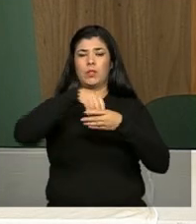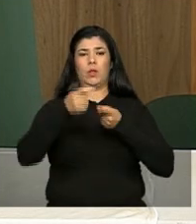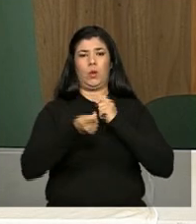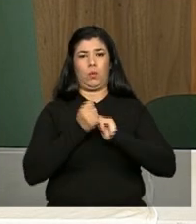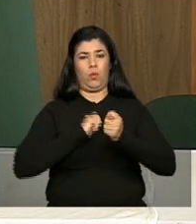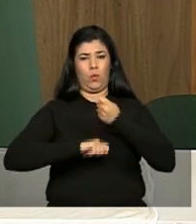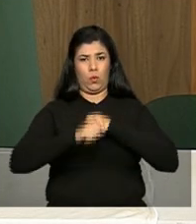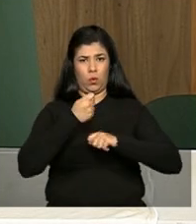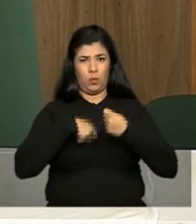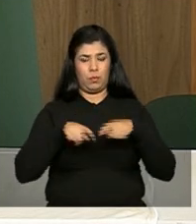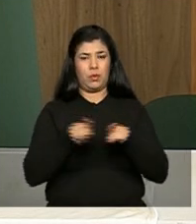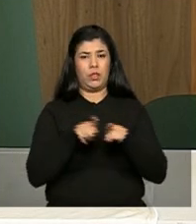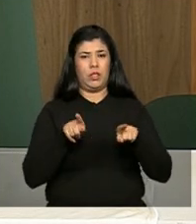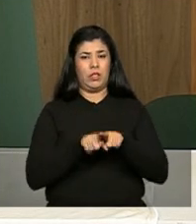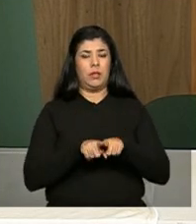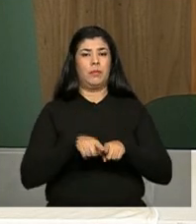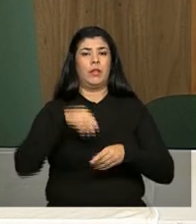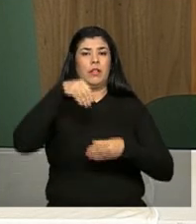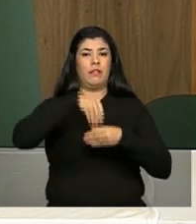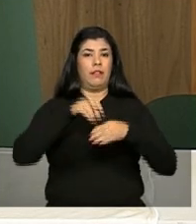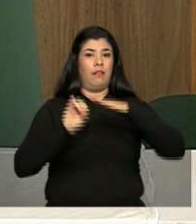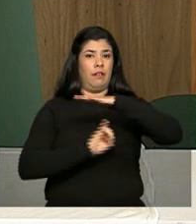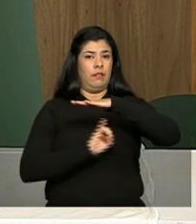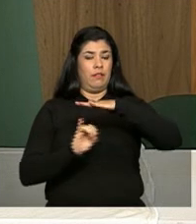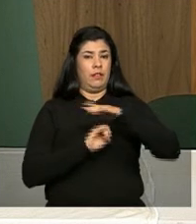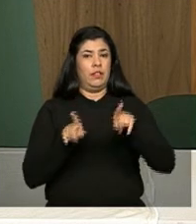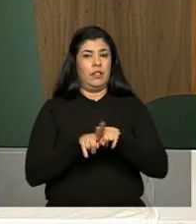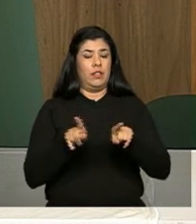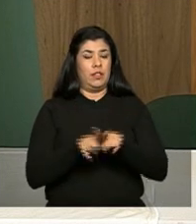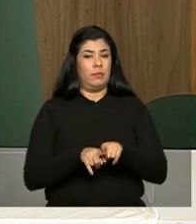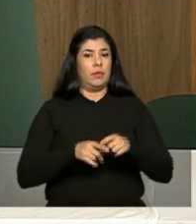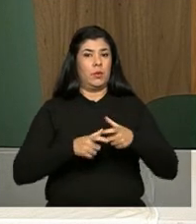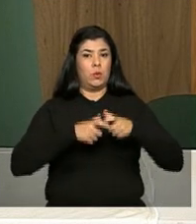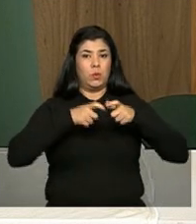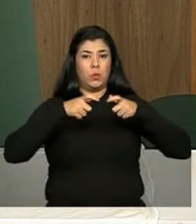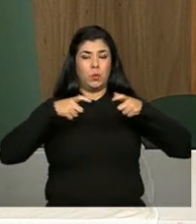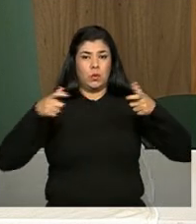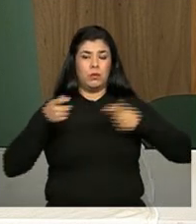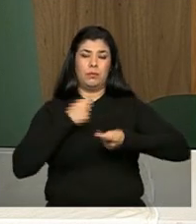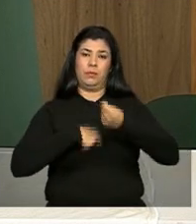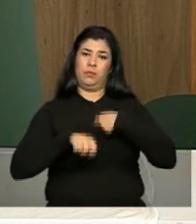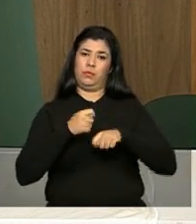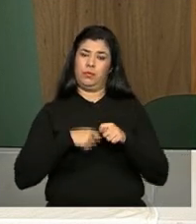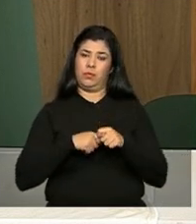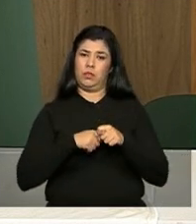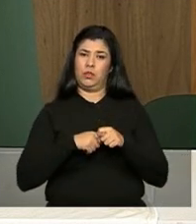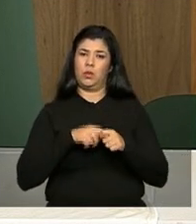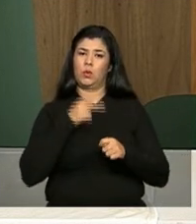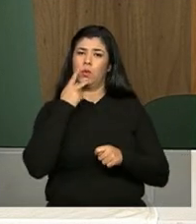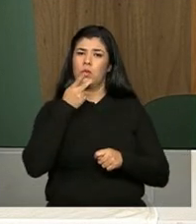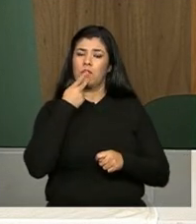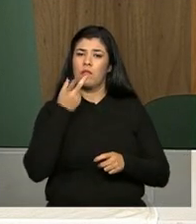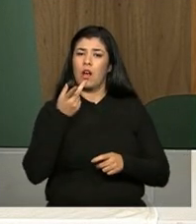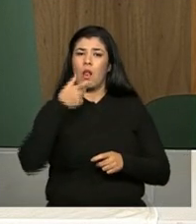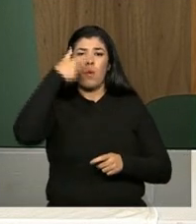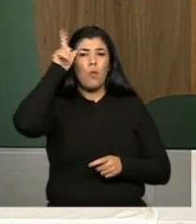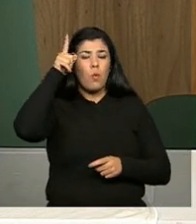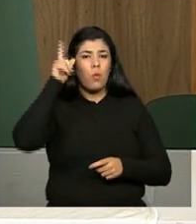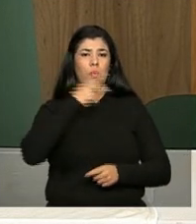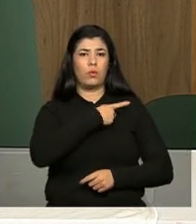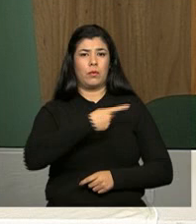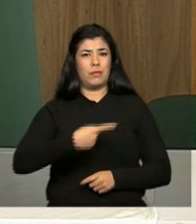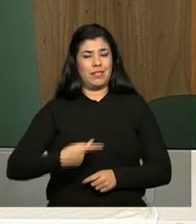a estabilidade das instituições mas a recuperação do crescimento econômico a essência da fala da presidente Era